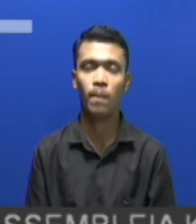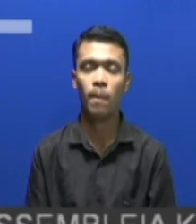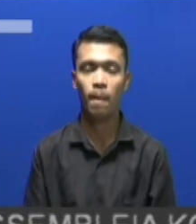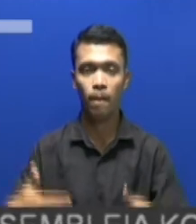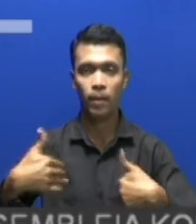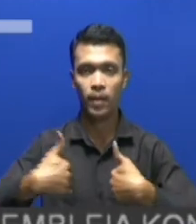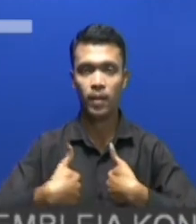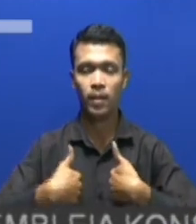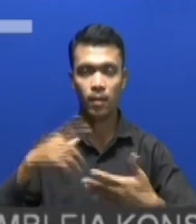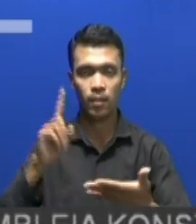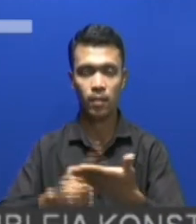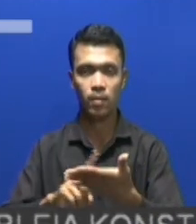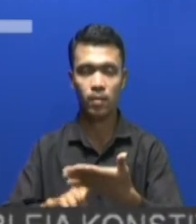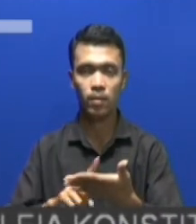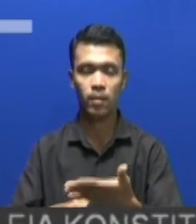a discussão,